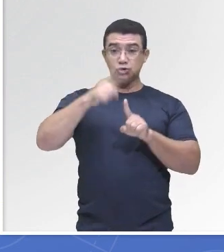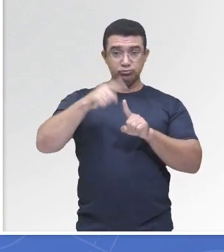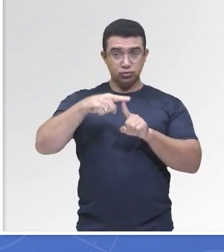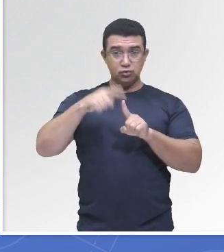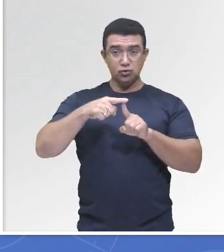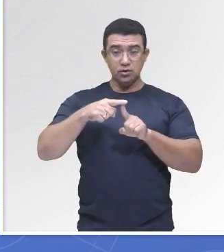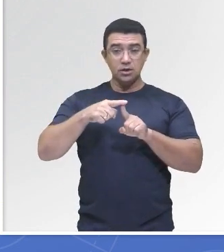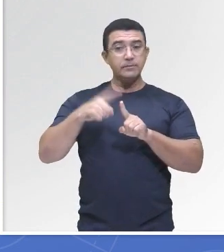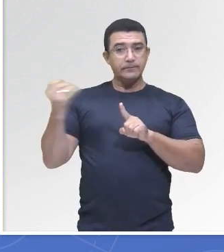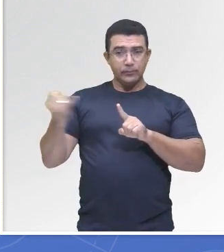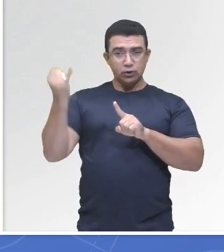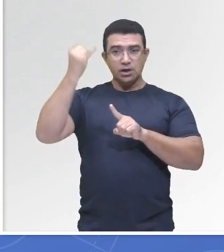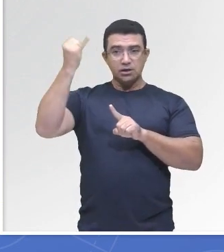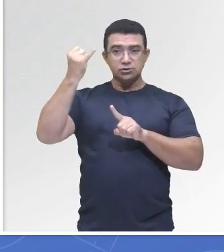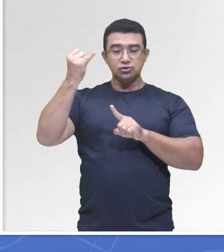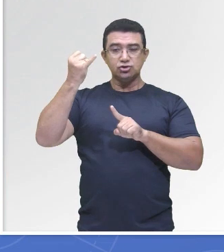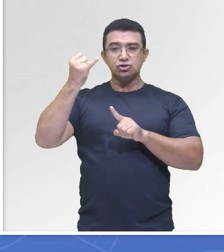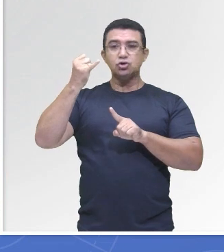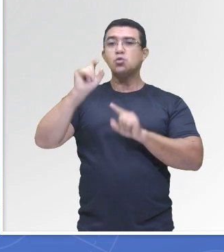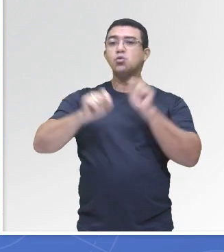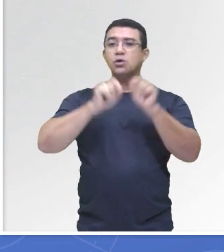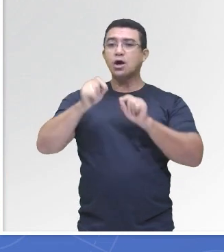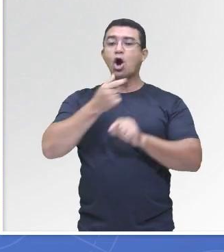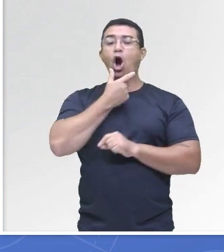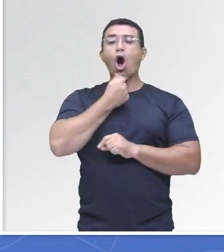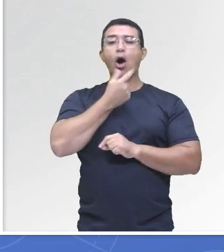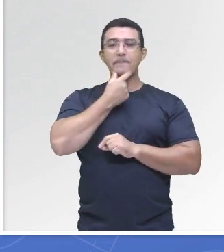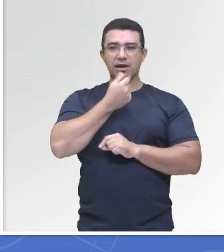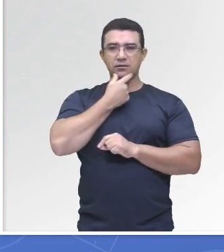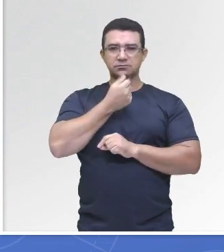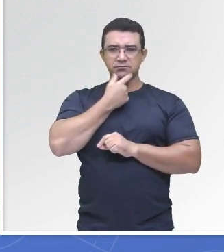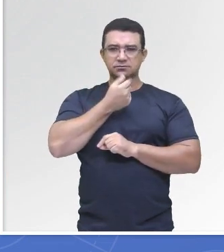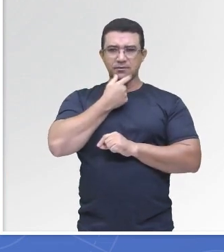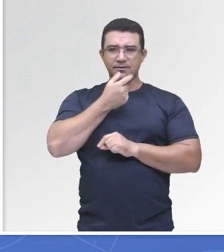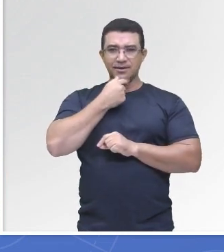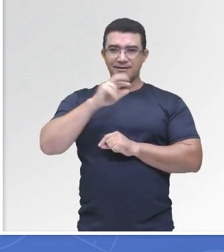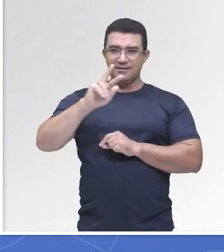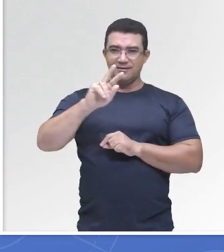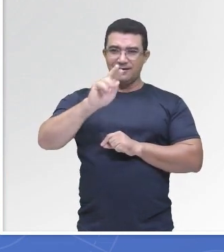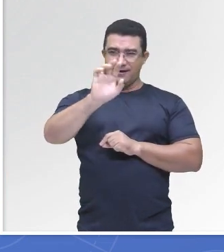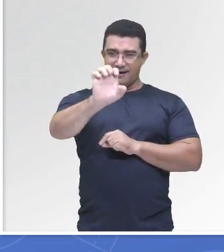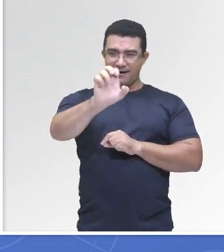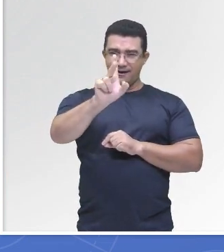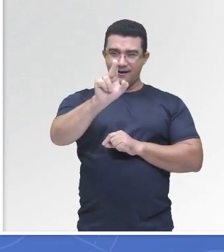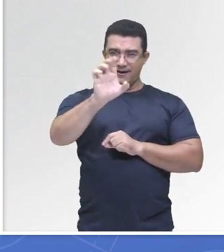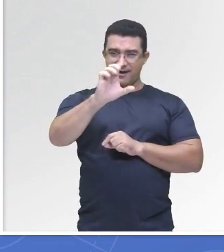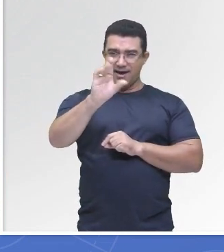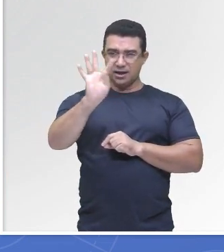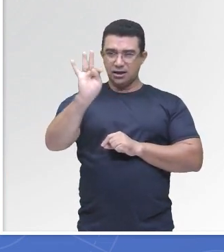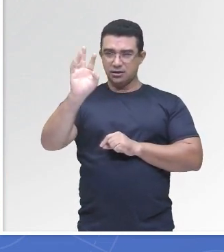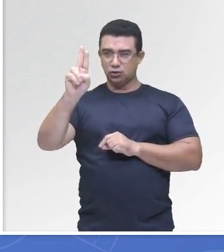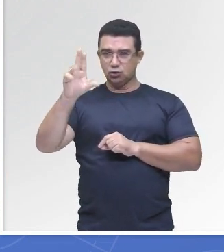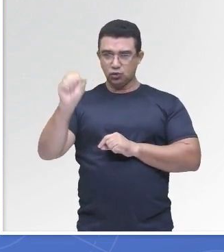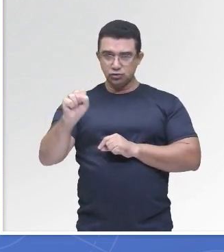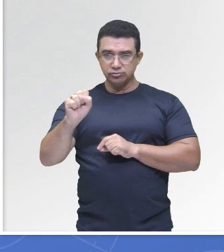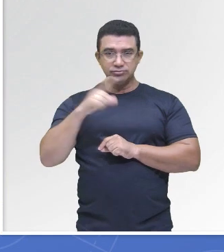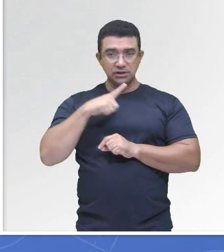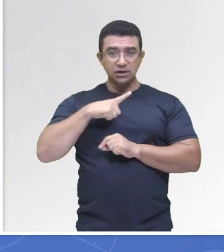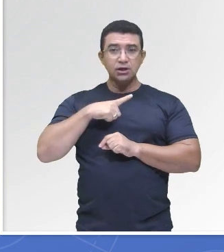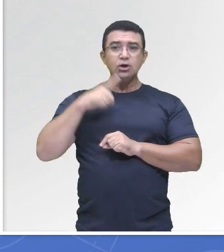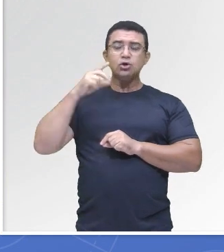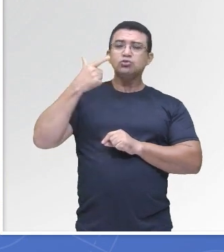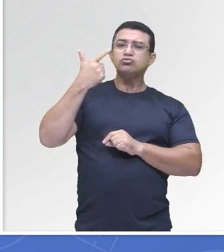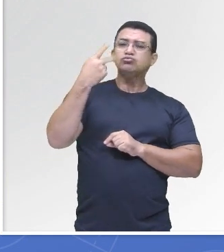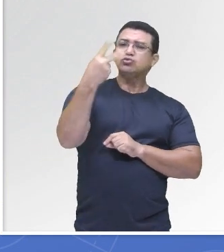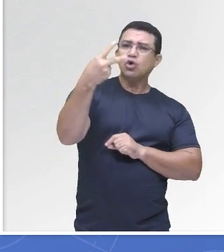importante, que é o chamado Homo erectus. O Homo erectus, ele vai trazer dois grandes avanços.